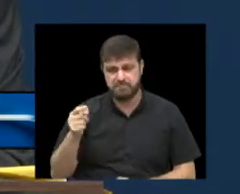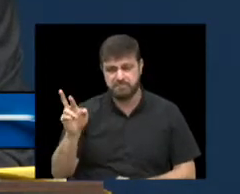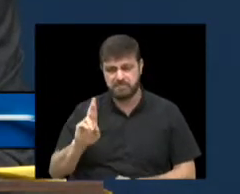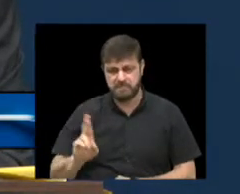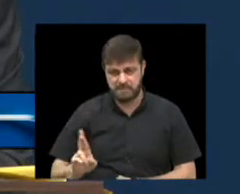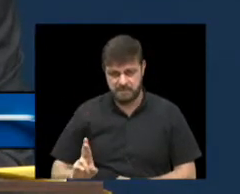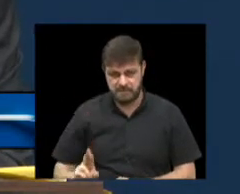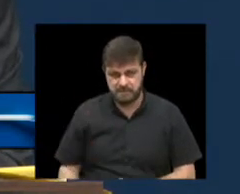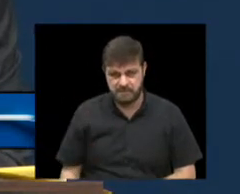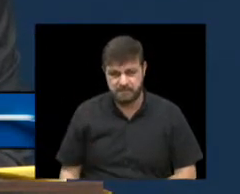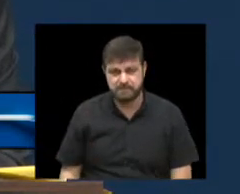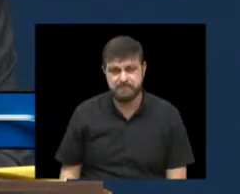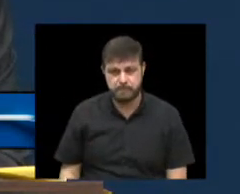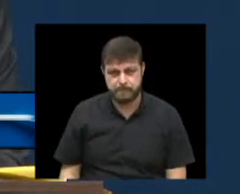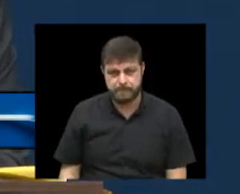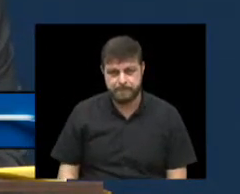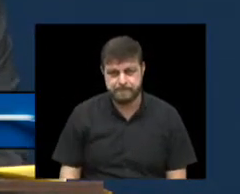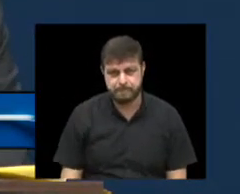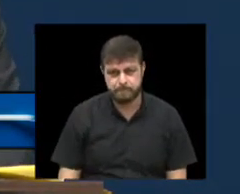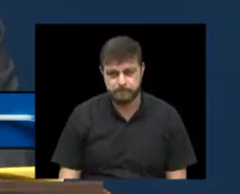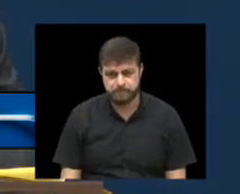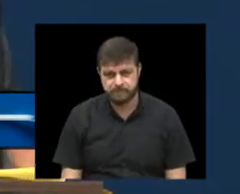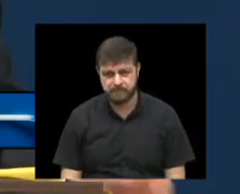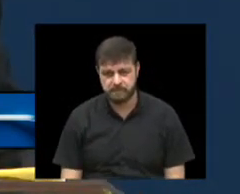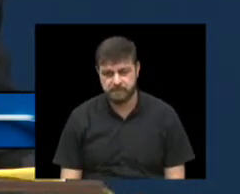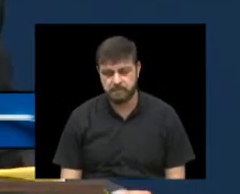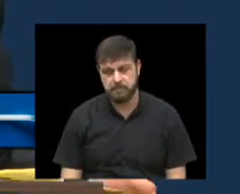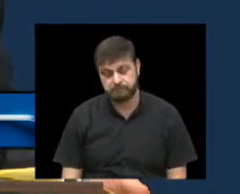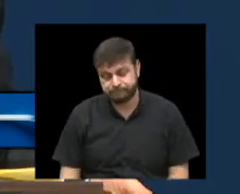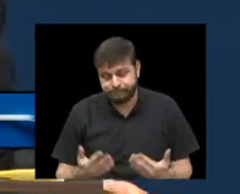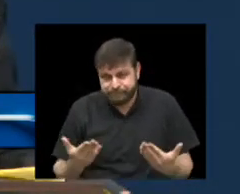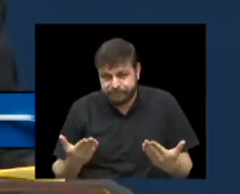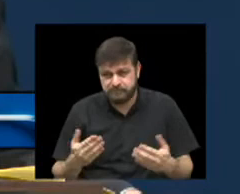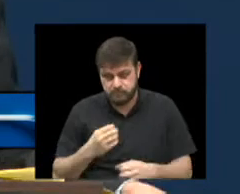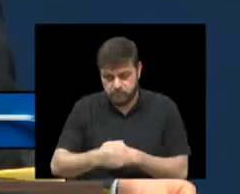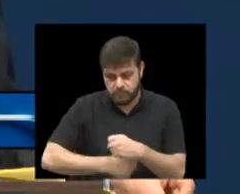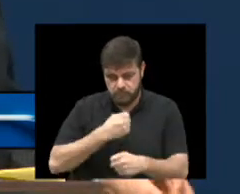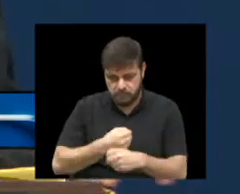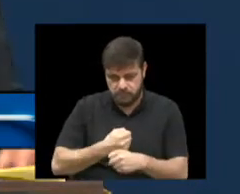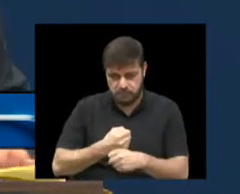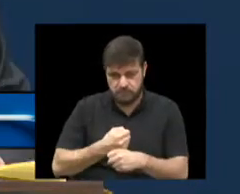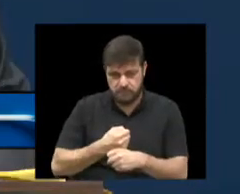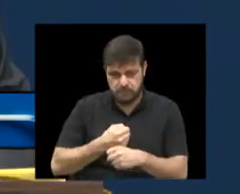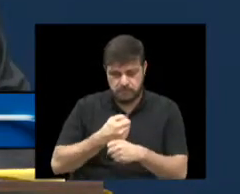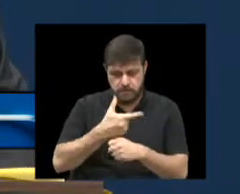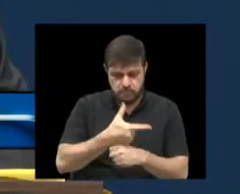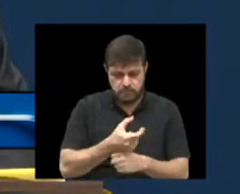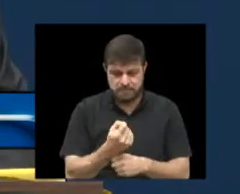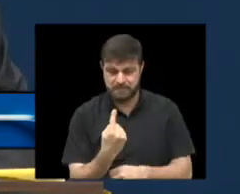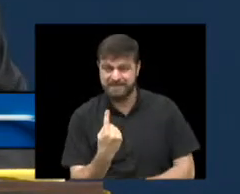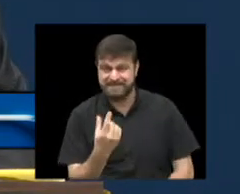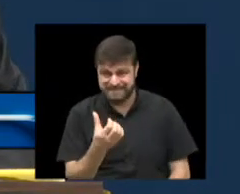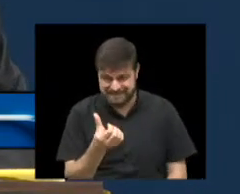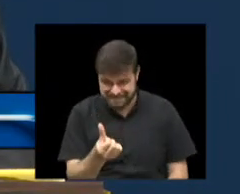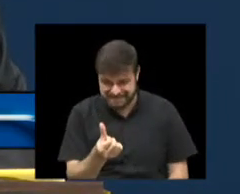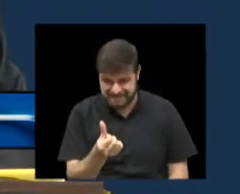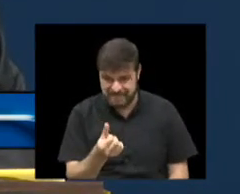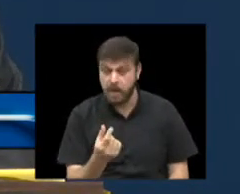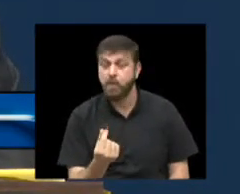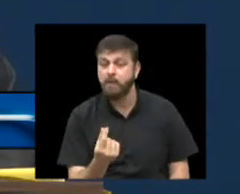Né, 2012, R$ 522.000. E aí, meus caros, no ano de 2016, esse